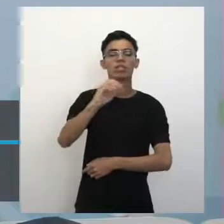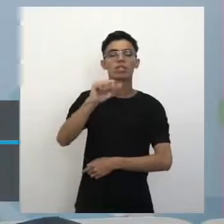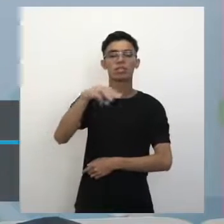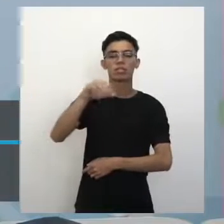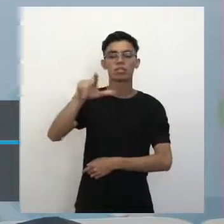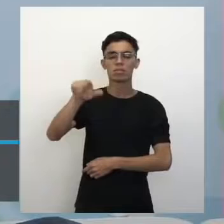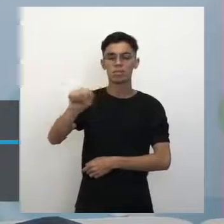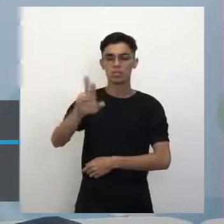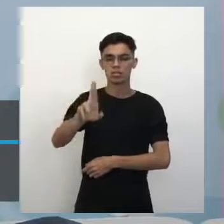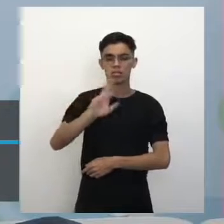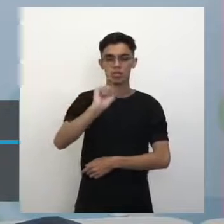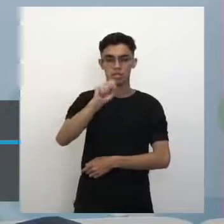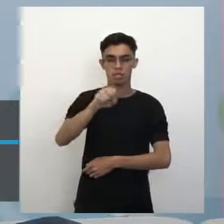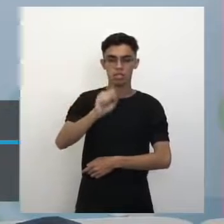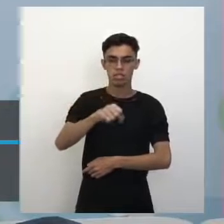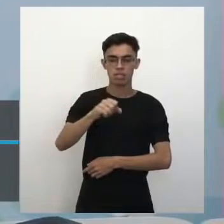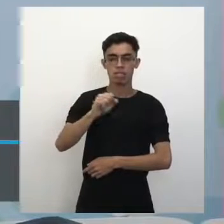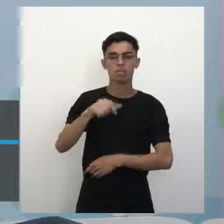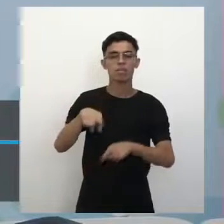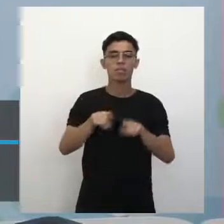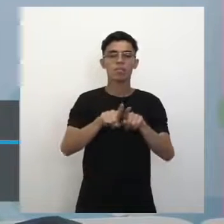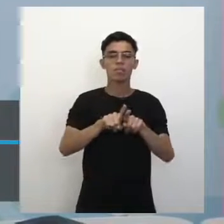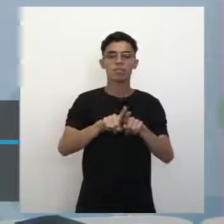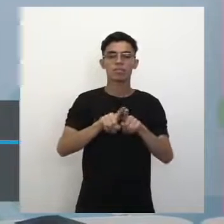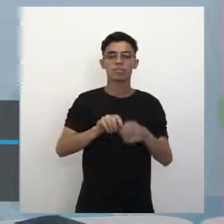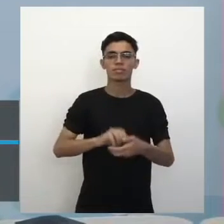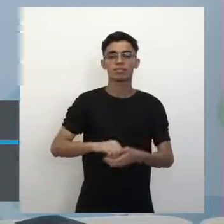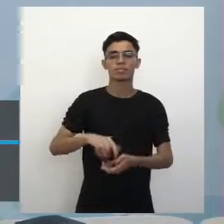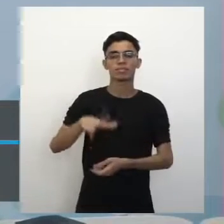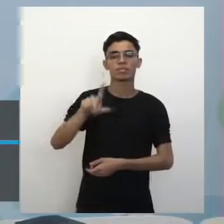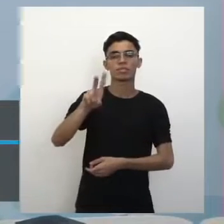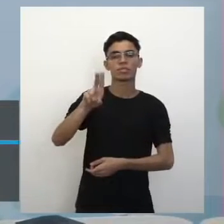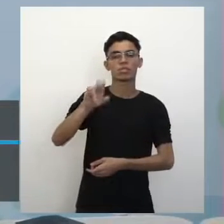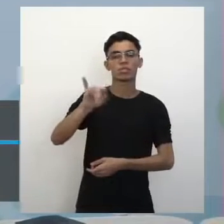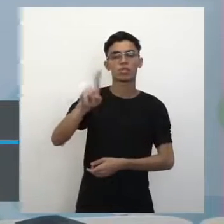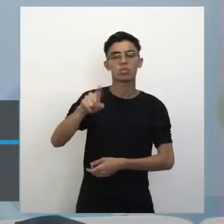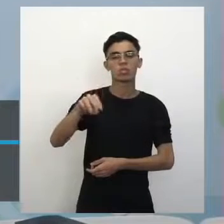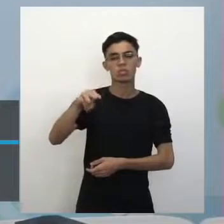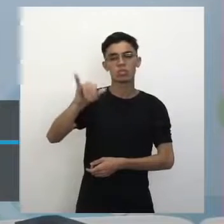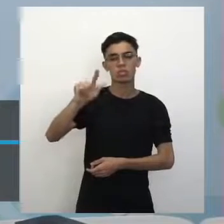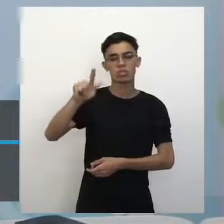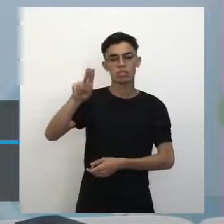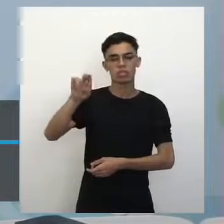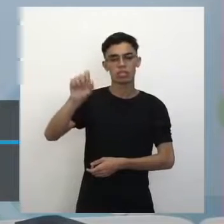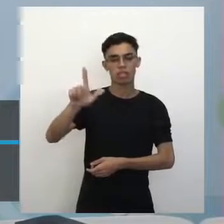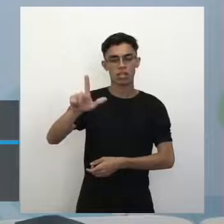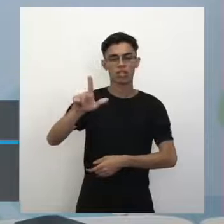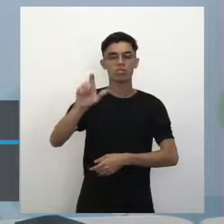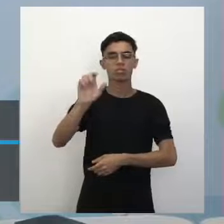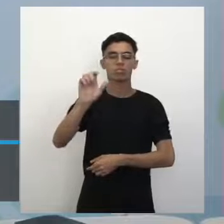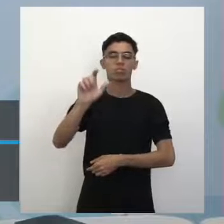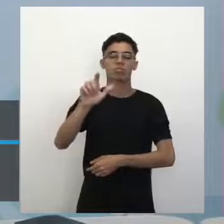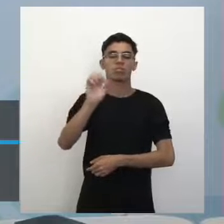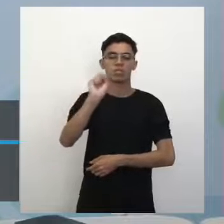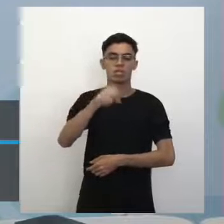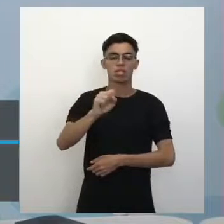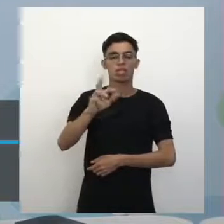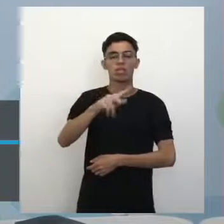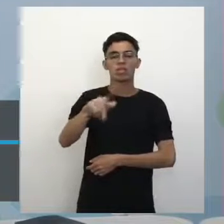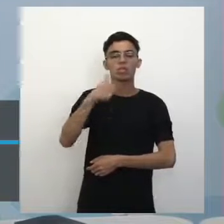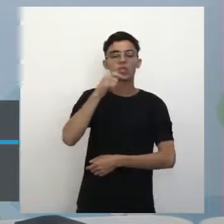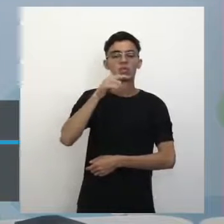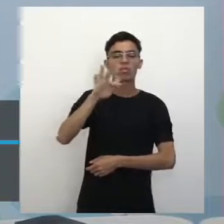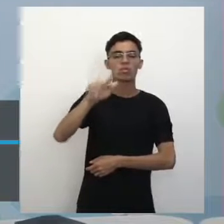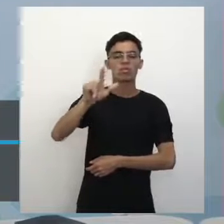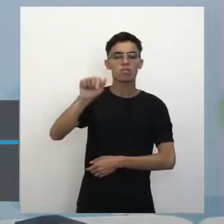diz que sim. Tem sim também Luiz Miguel. Sim, professora Flávia colocou sim, pois são